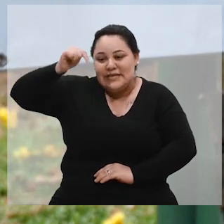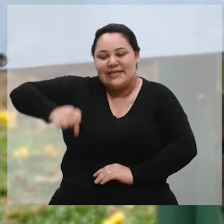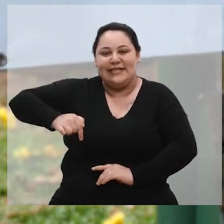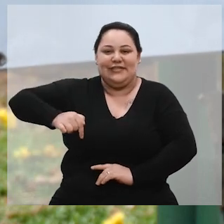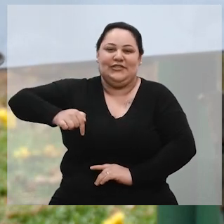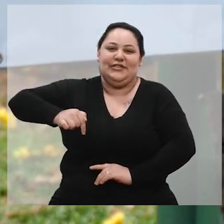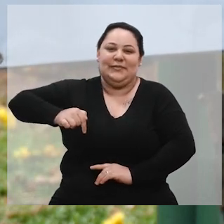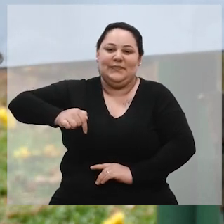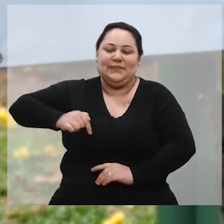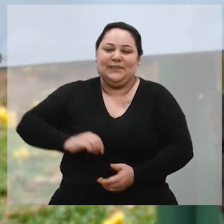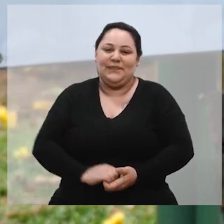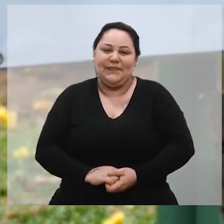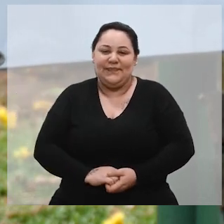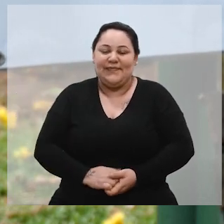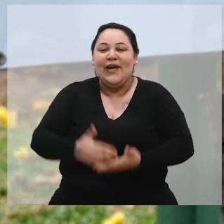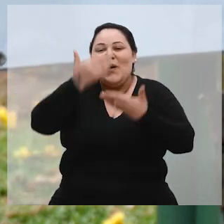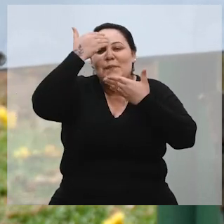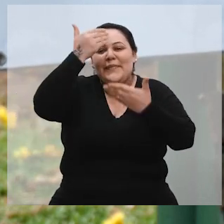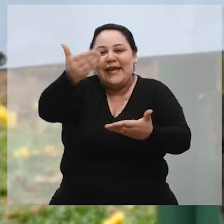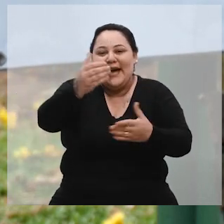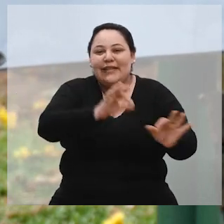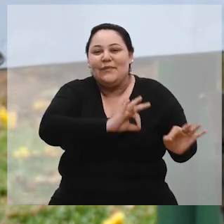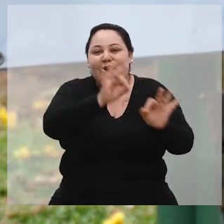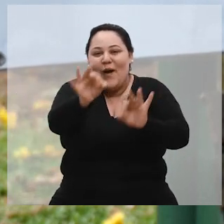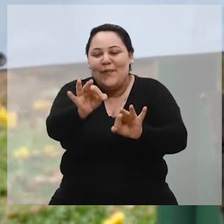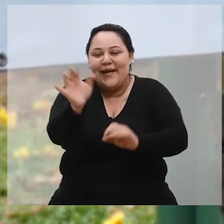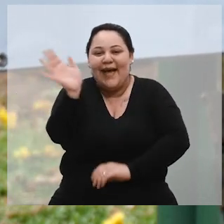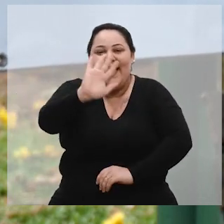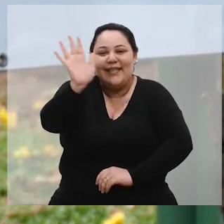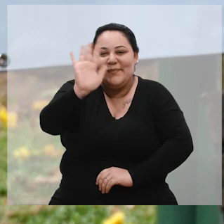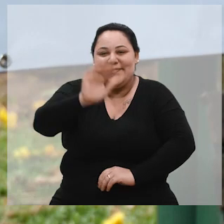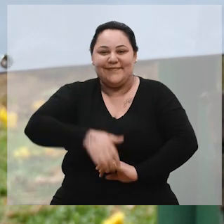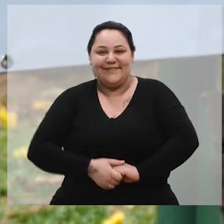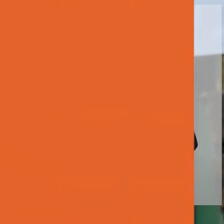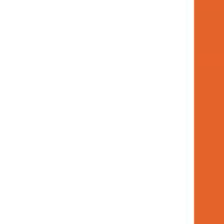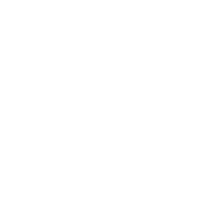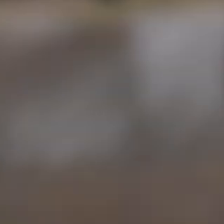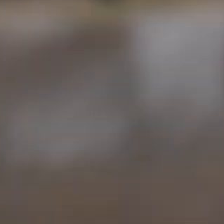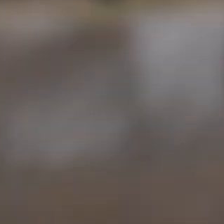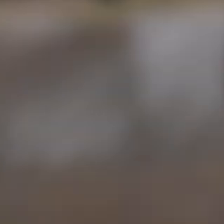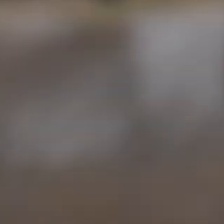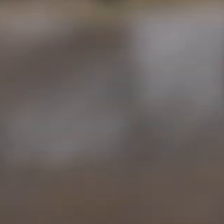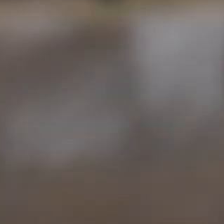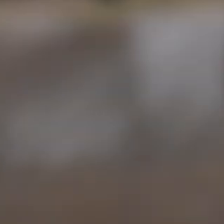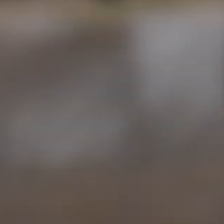Feira do Livro de Caxias do Sul. Obrigado pela audiência, até o nosso próximo encontro.